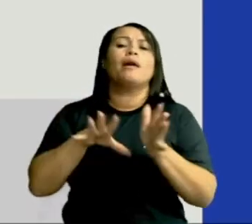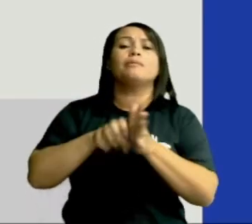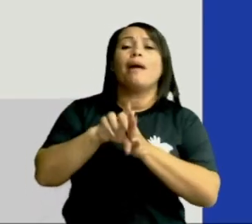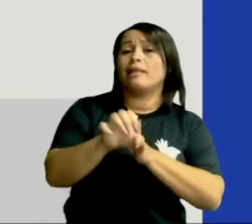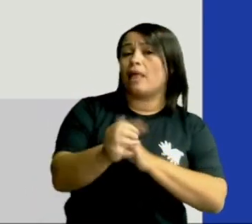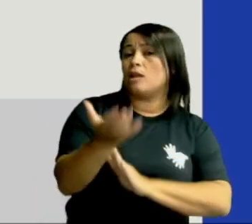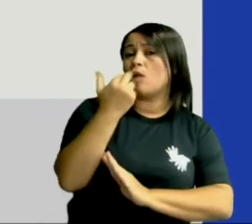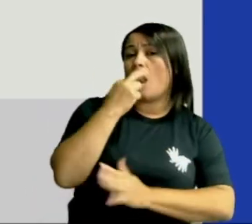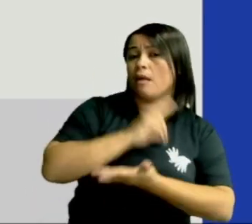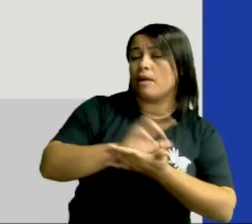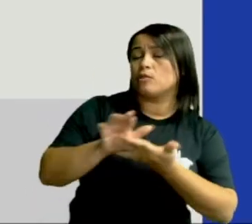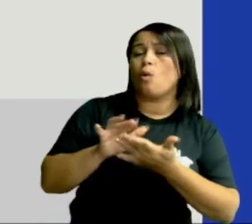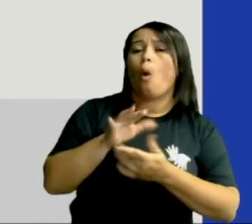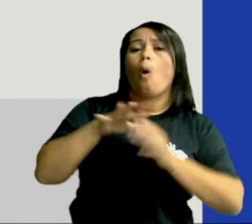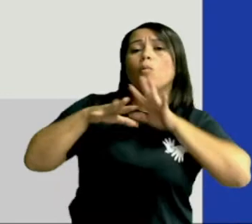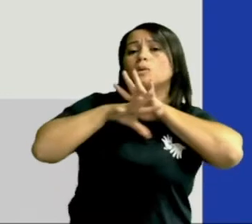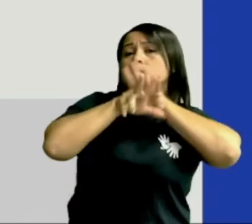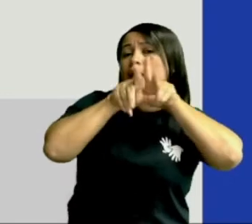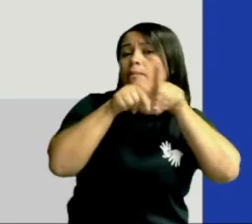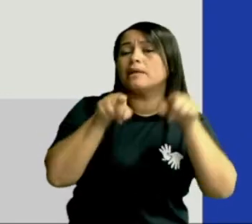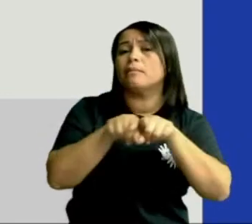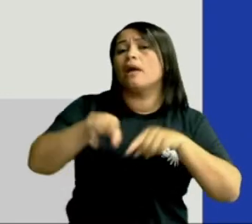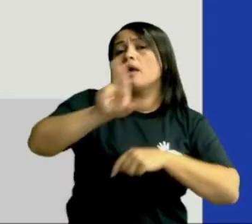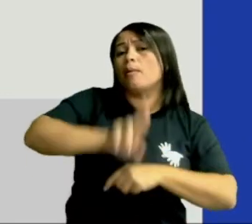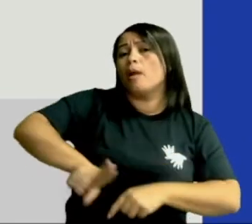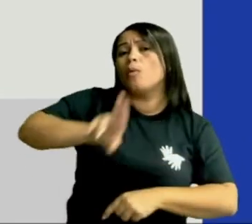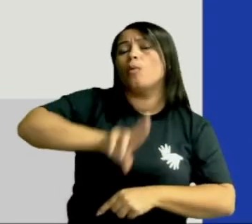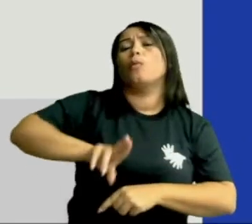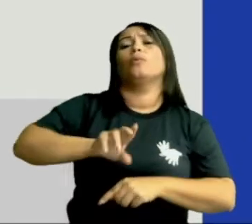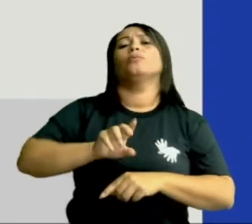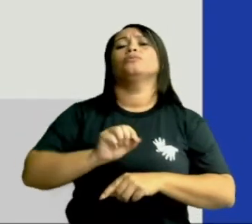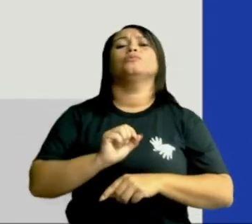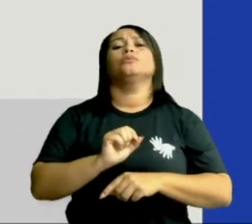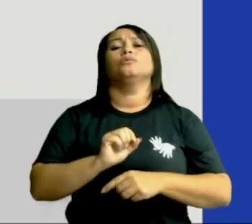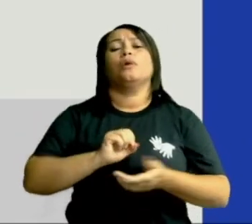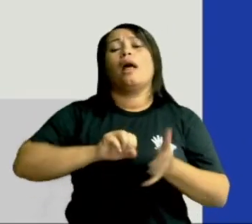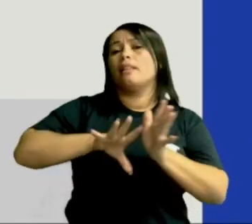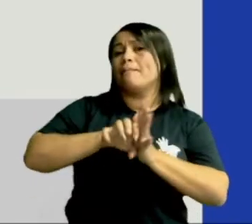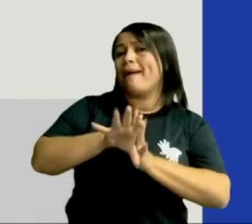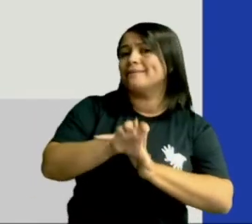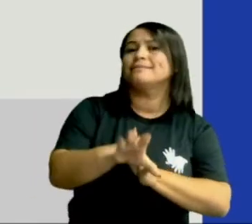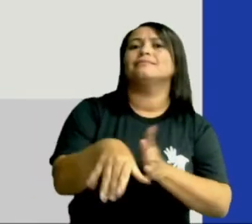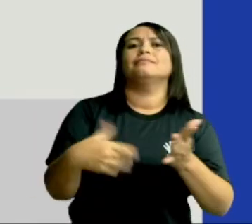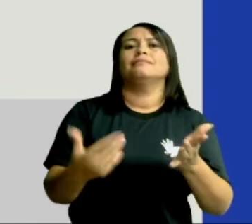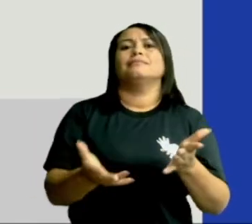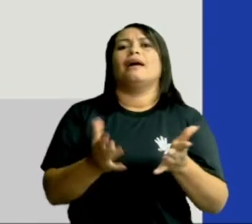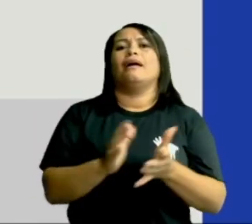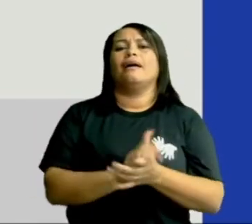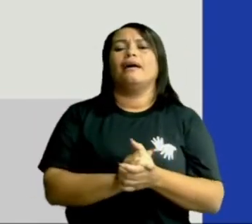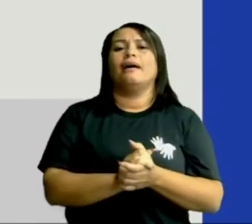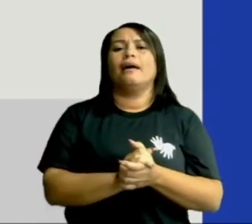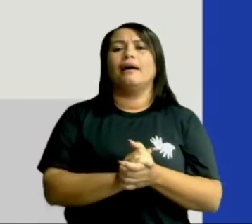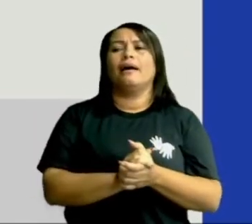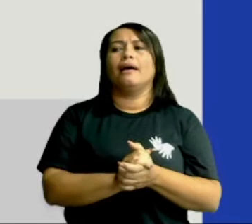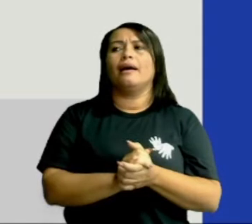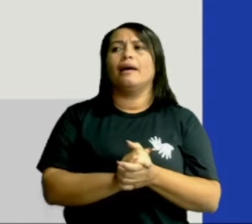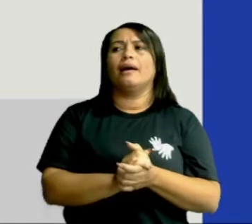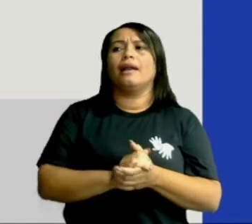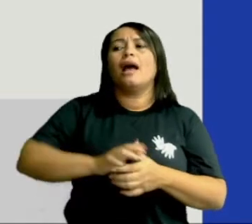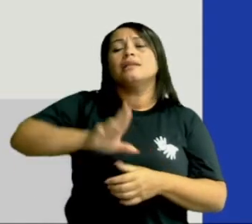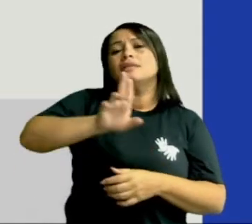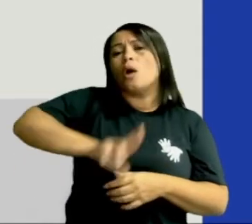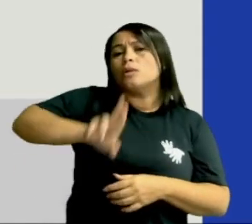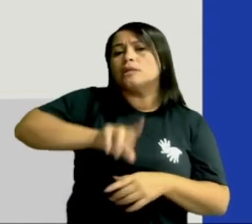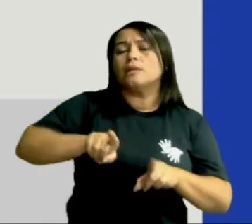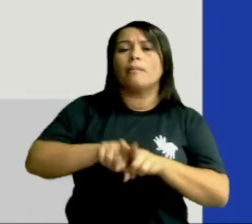quando ingeridas pelos animais ou quando a utilização de bactérias, aliás, a